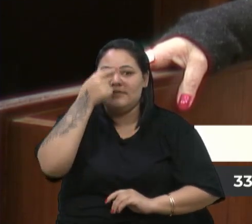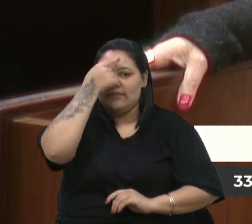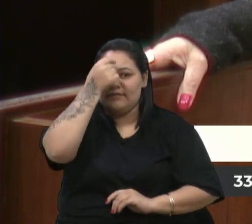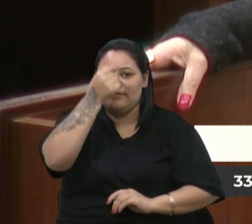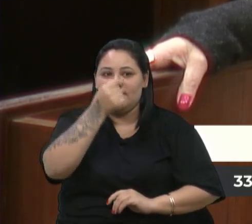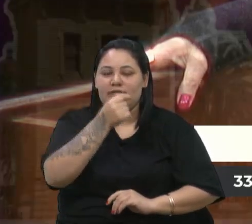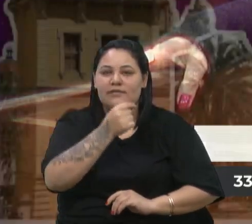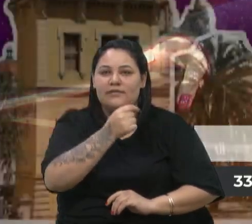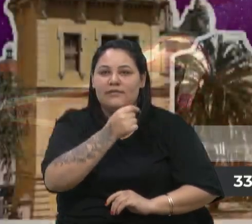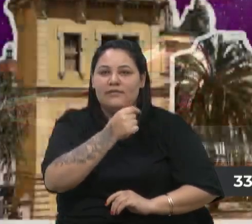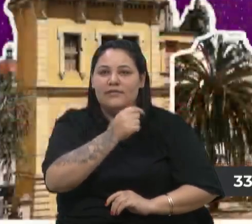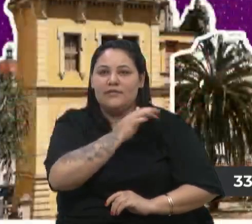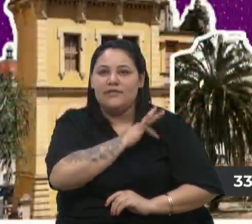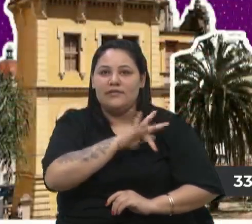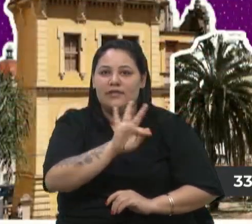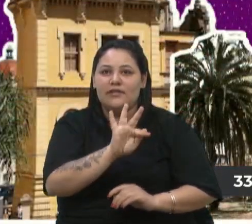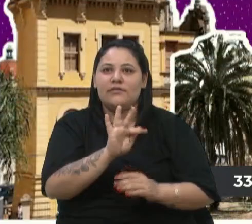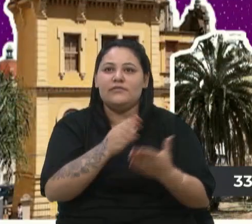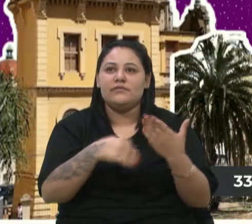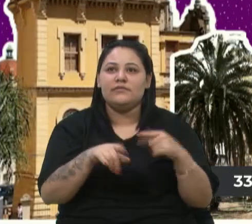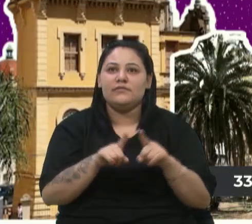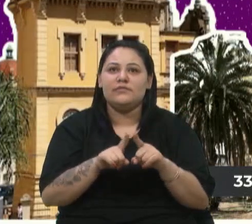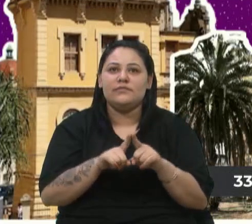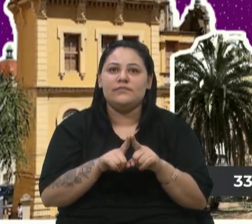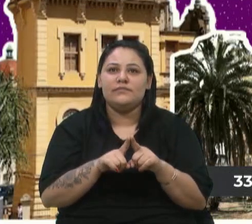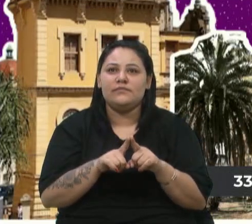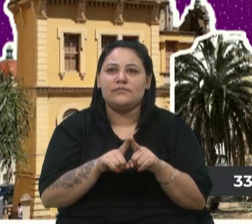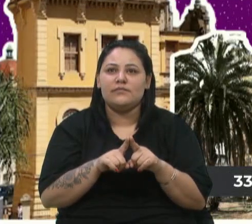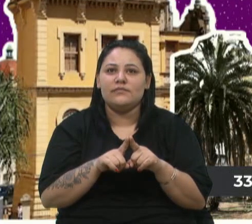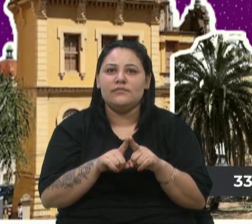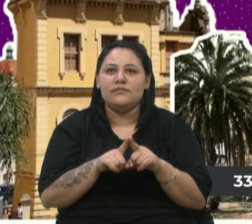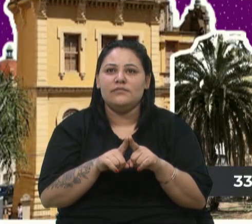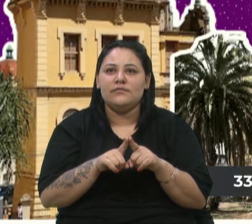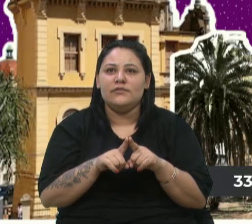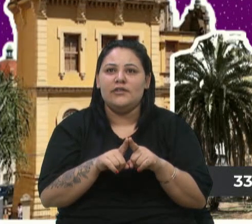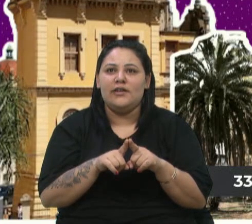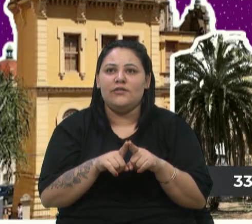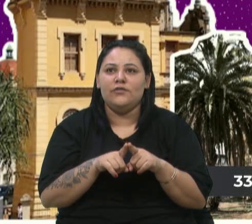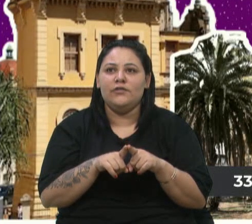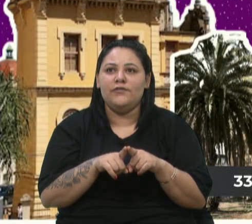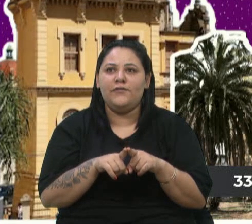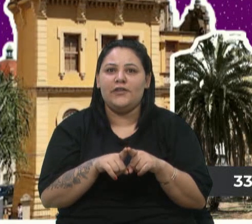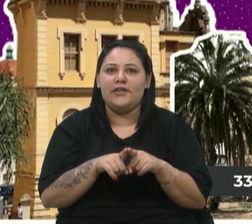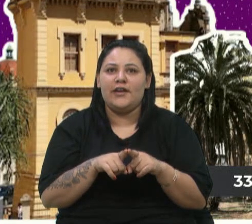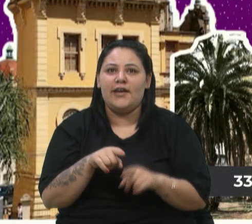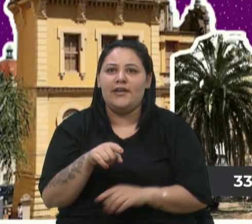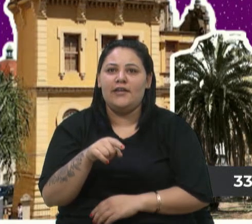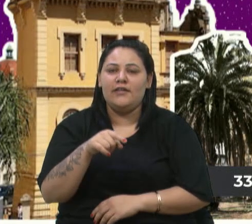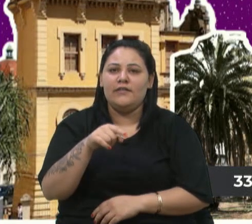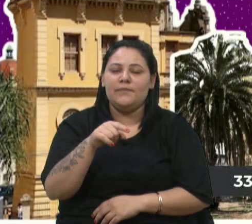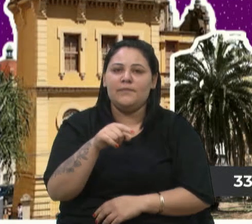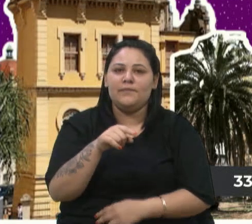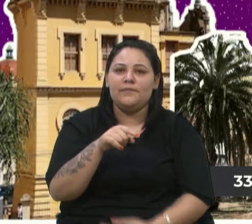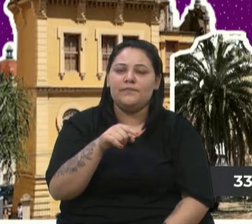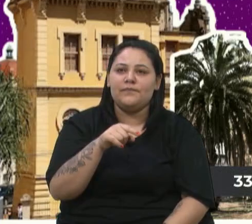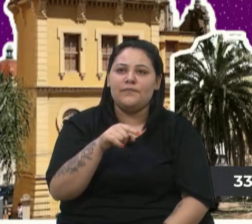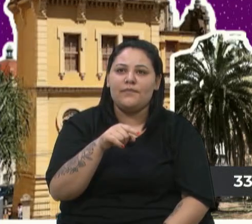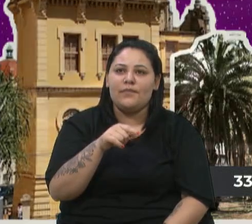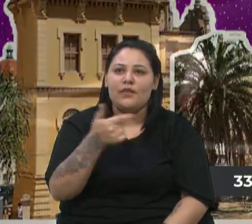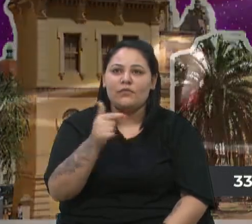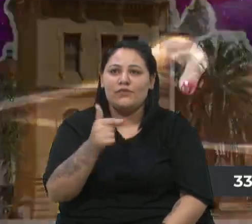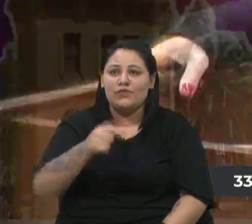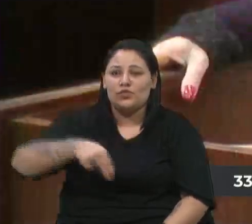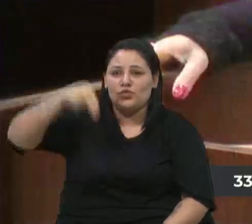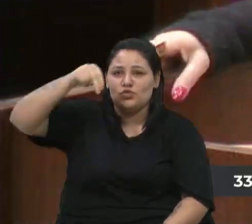Caxias e toda a região Nordeste não possui uma universidade federal. No Estado, nós